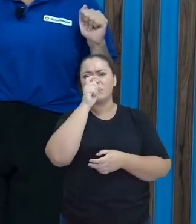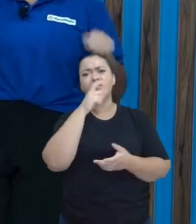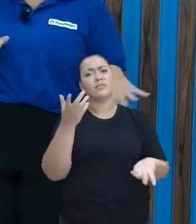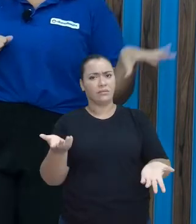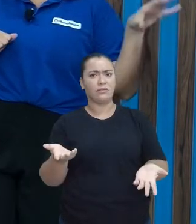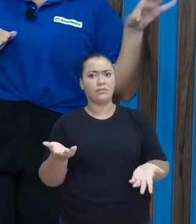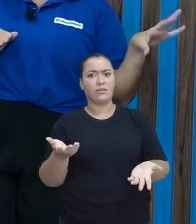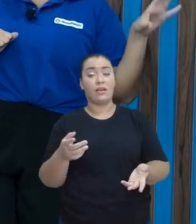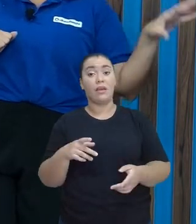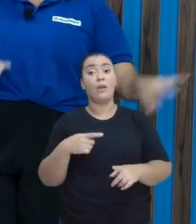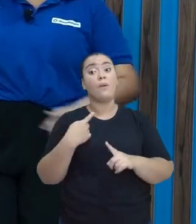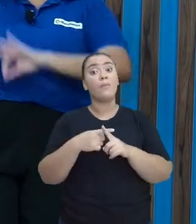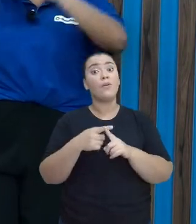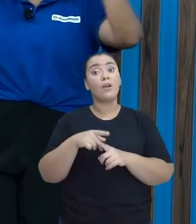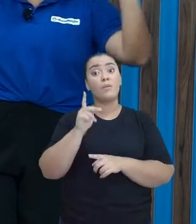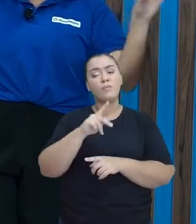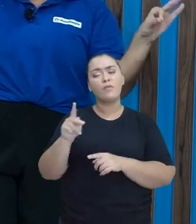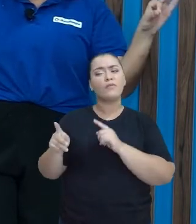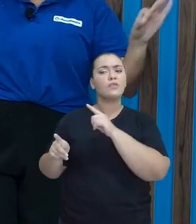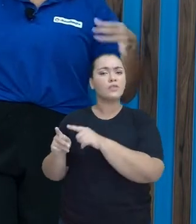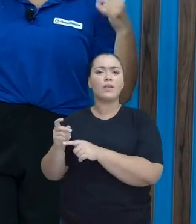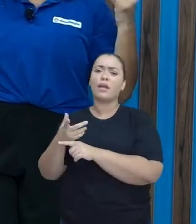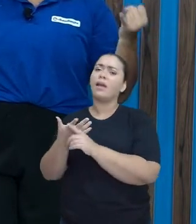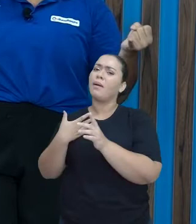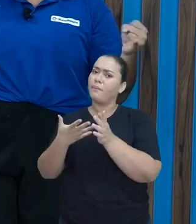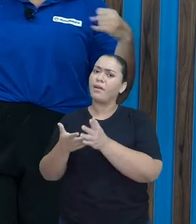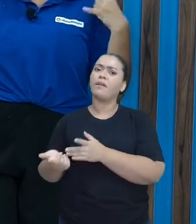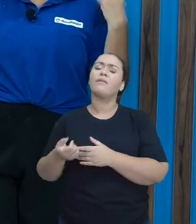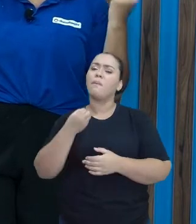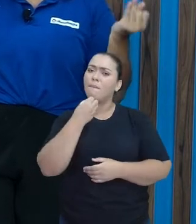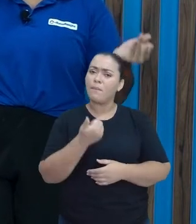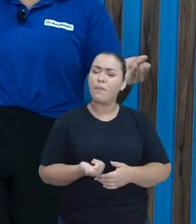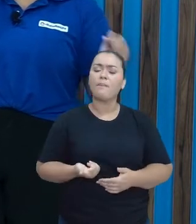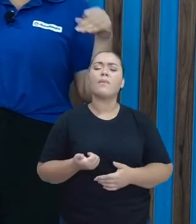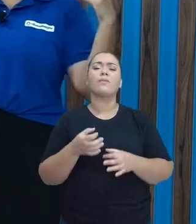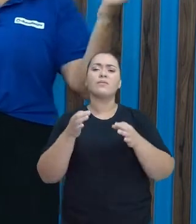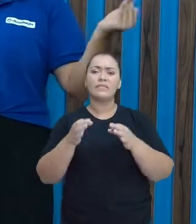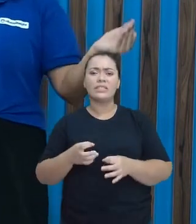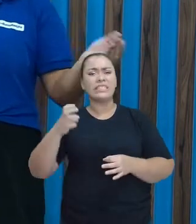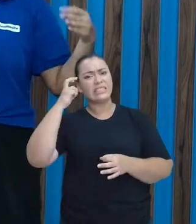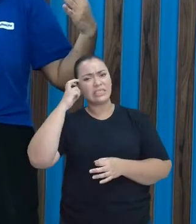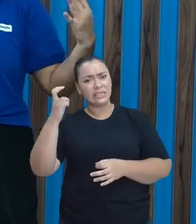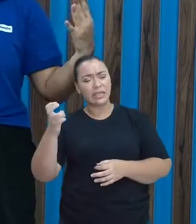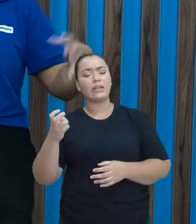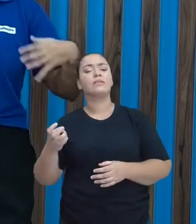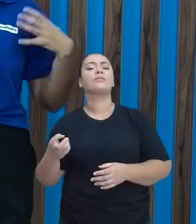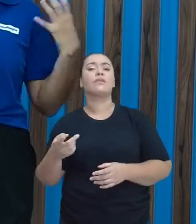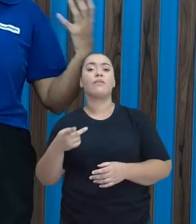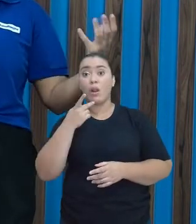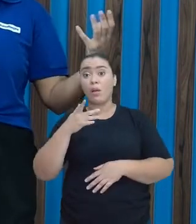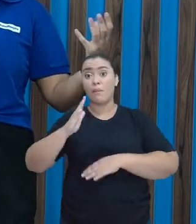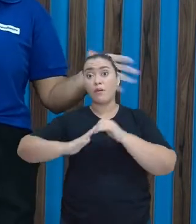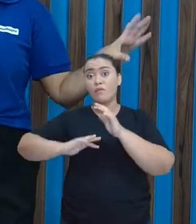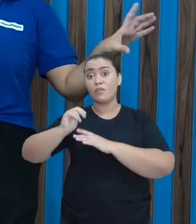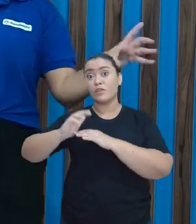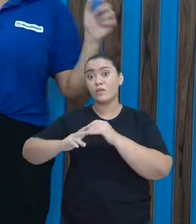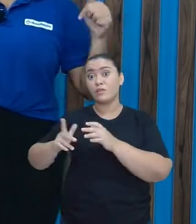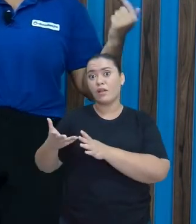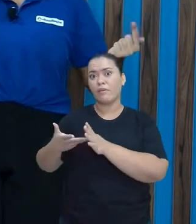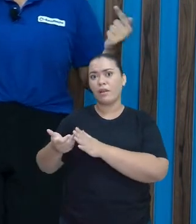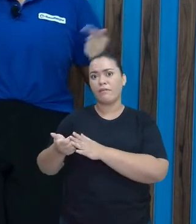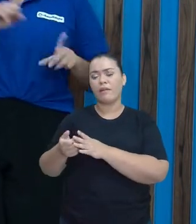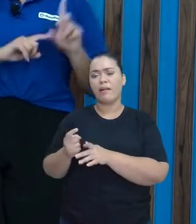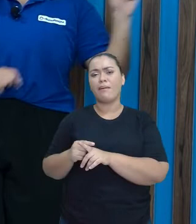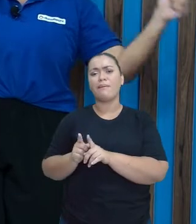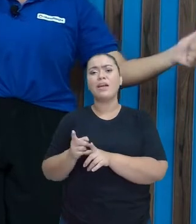mentira. A professora Adriana é, pelo contrário, maravilhosa, sensata, inteligente, incrível, uma profissional maravilhosa. Mas se eu